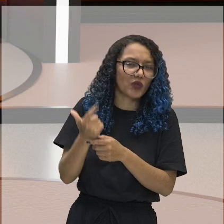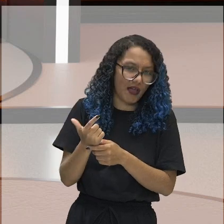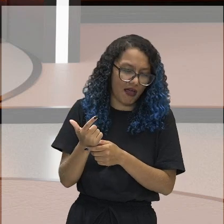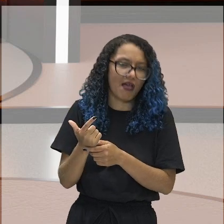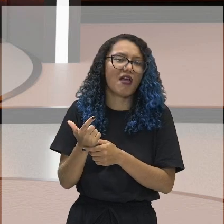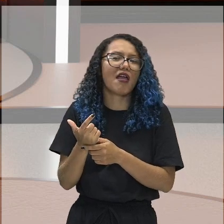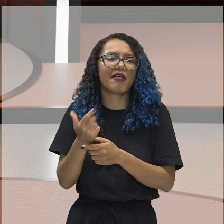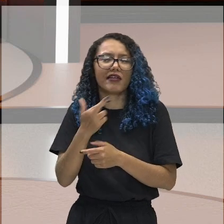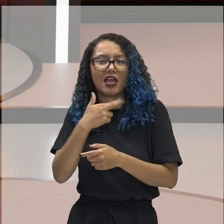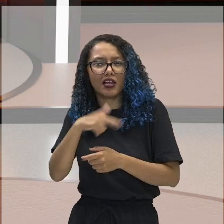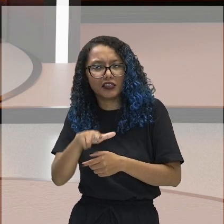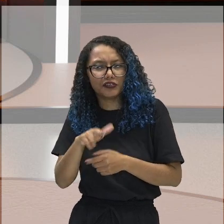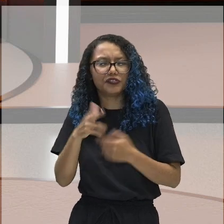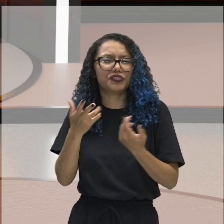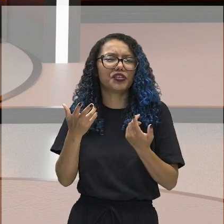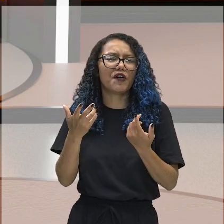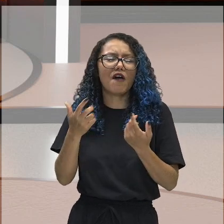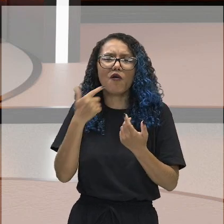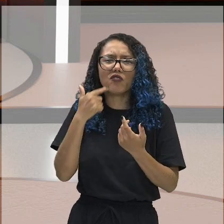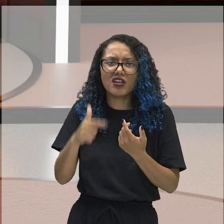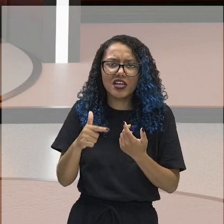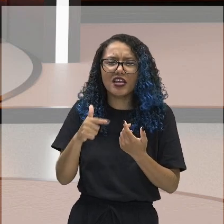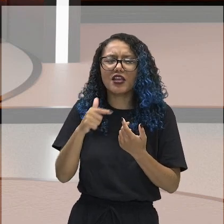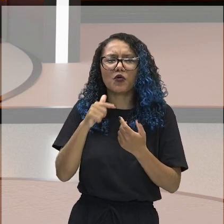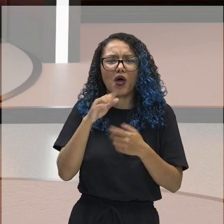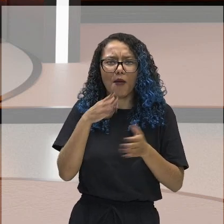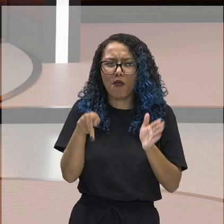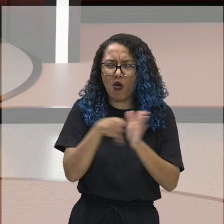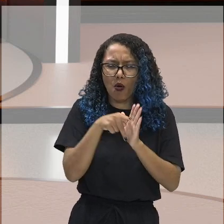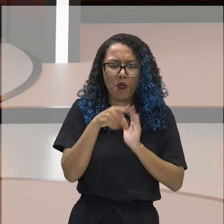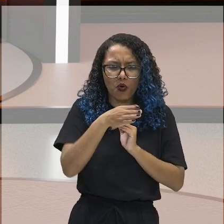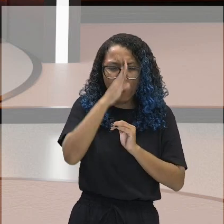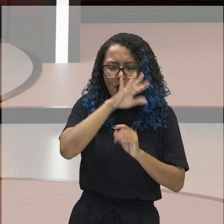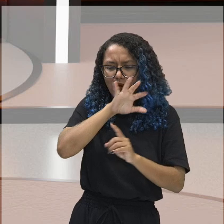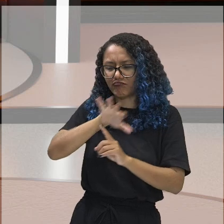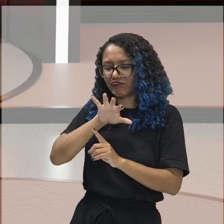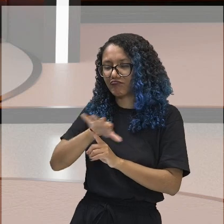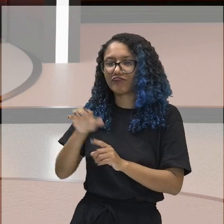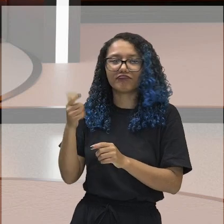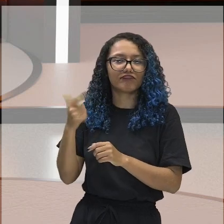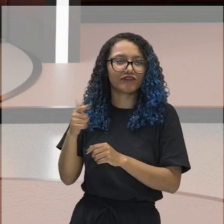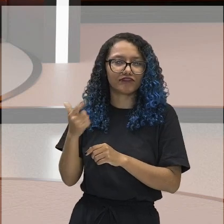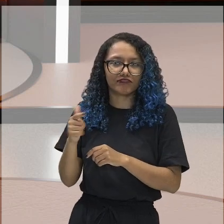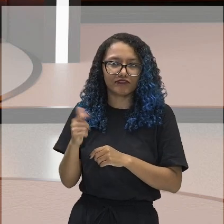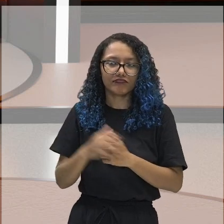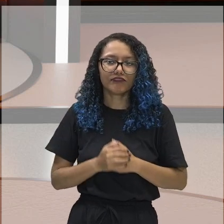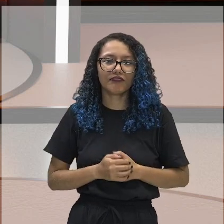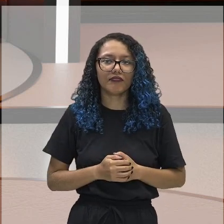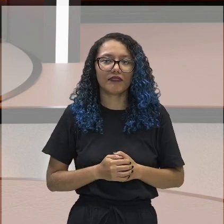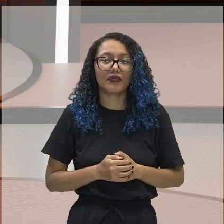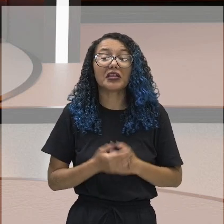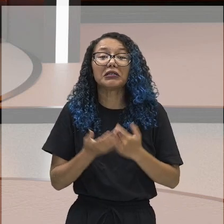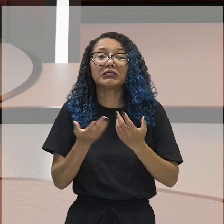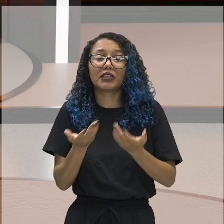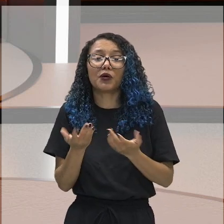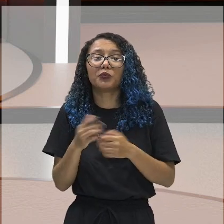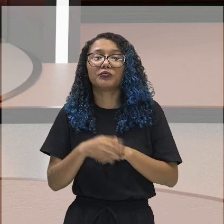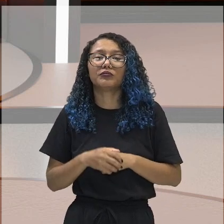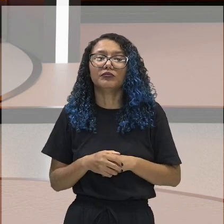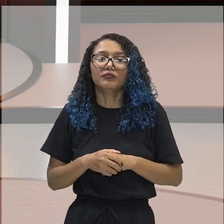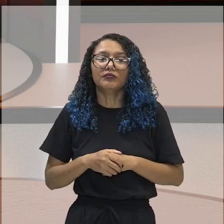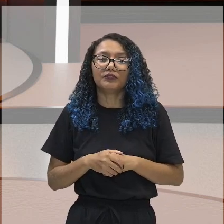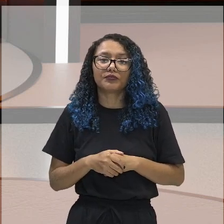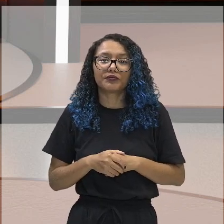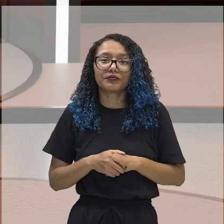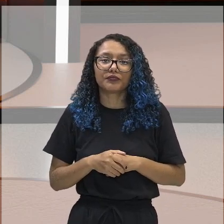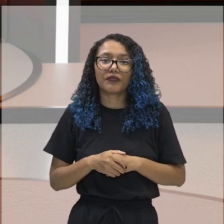da religião, da língua falada, então, por Roma. E, numa forma, assim, bem simples, eles não